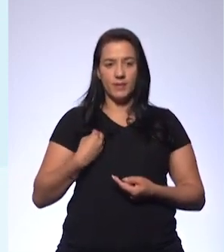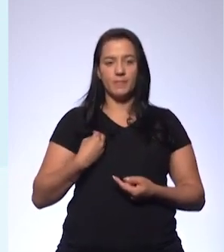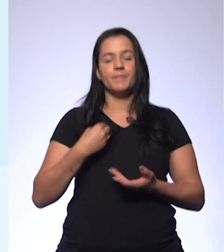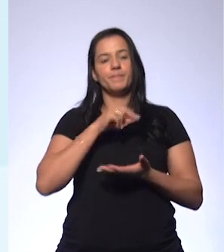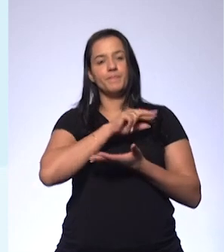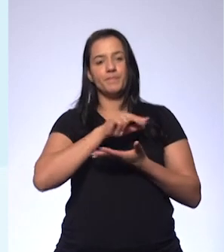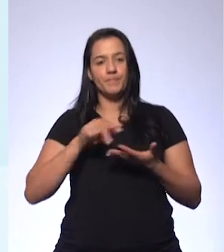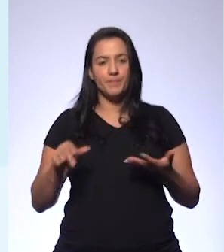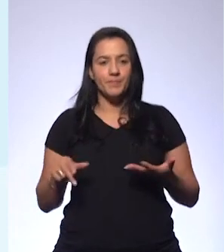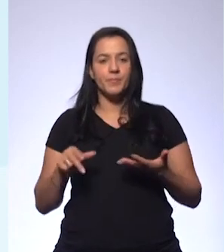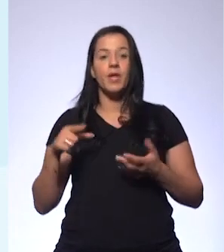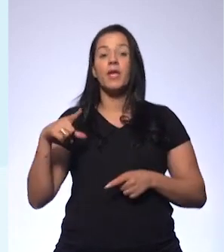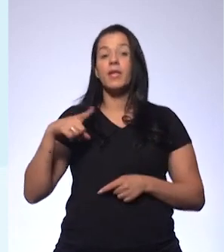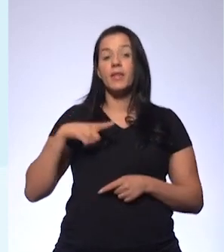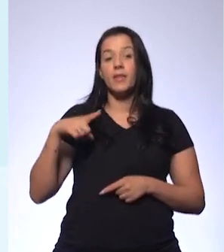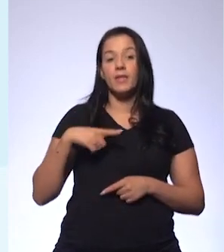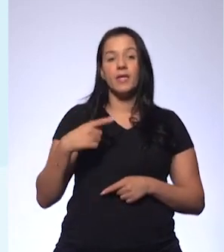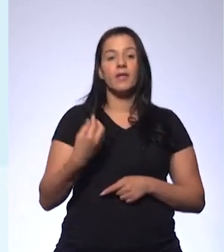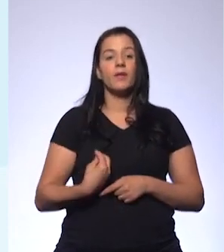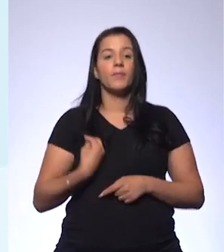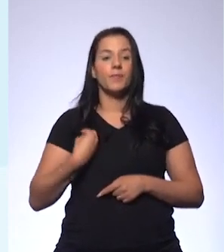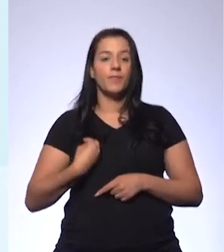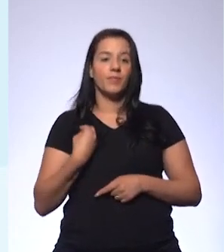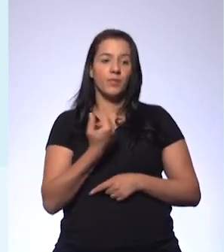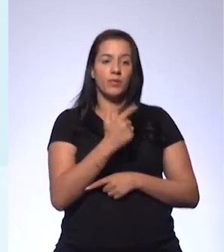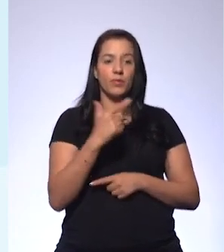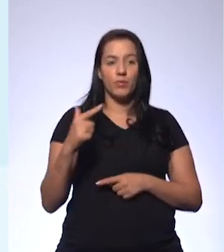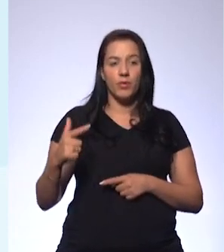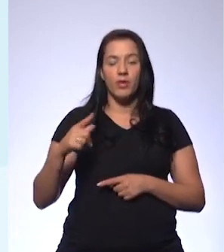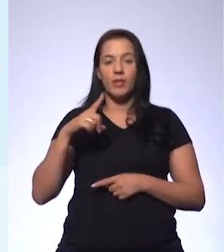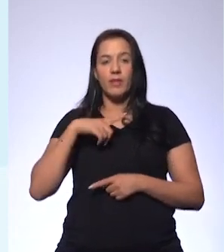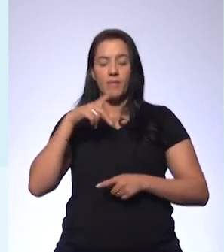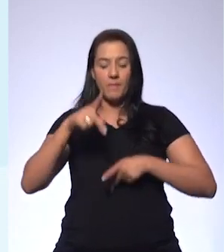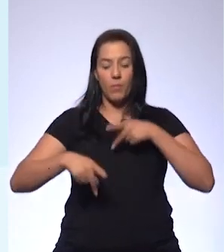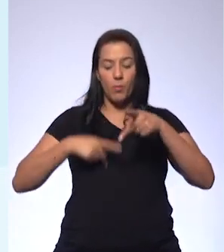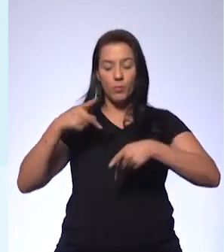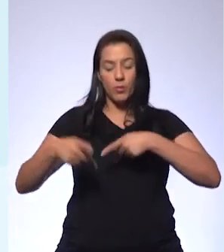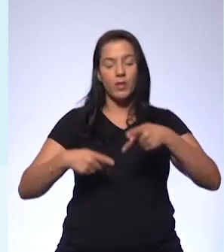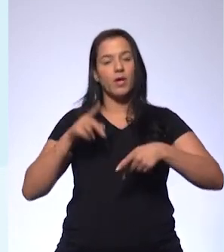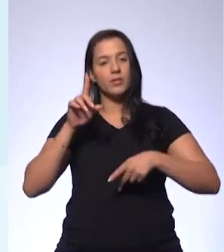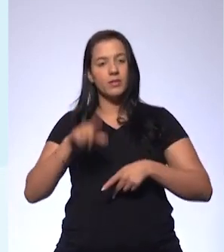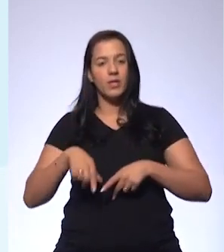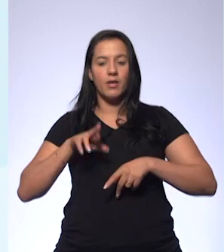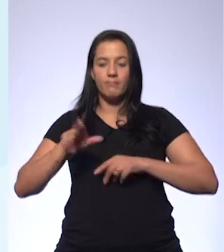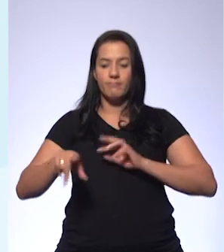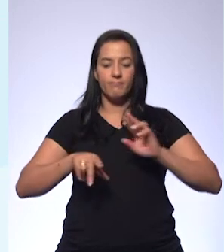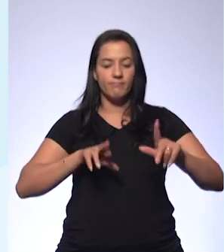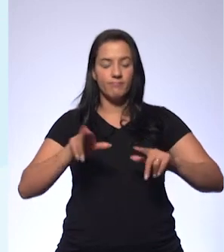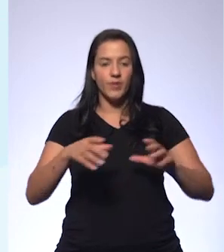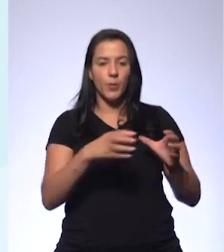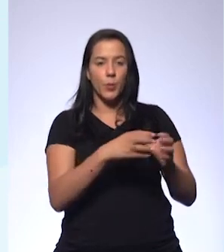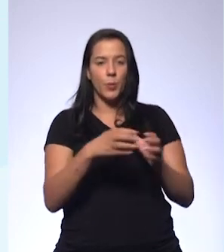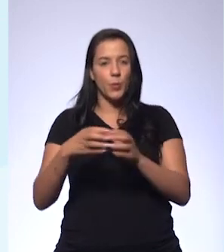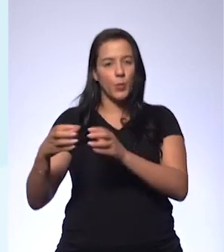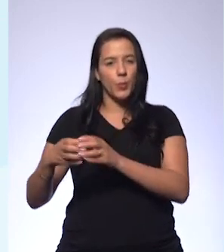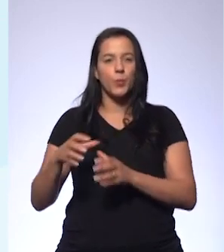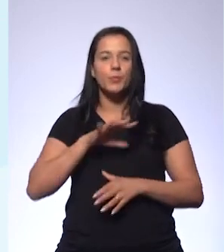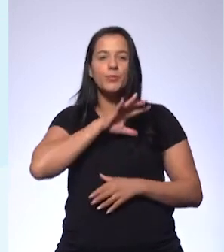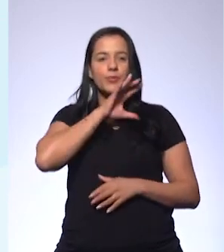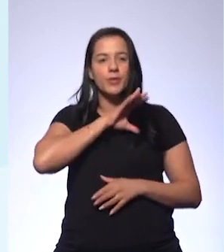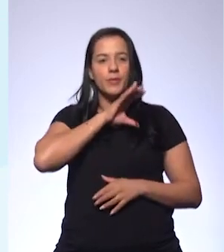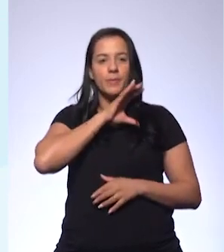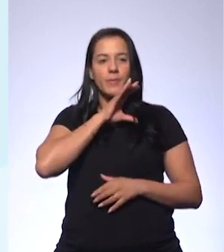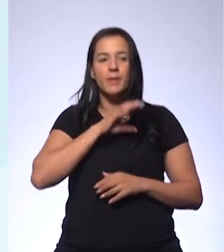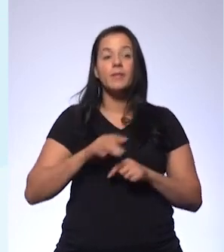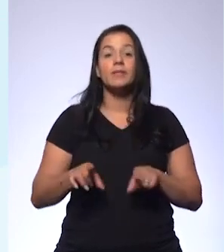em biologia, comunidade, população são conceitos diferentes, né? E compreendemos aí a importância